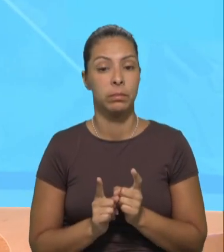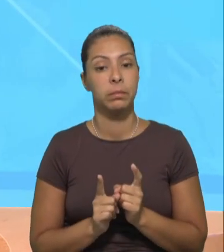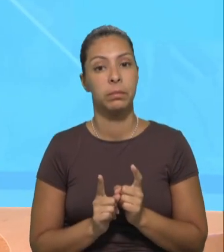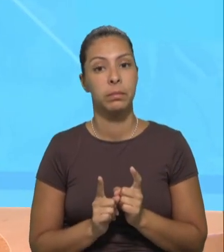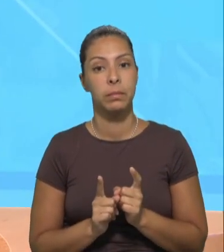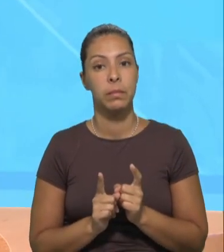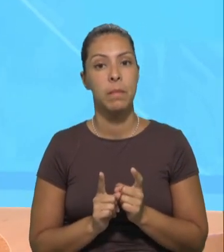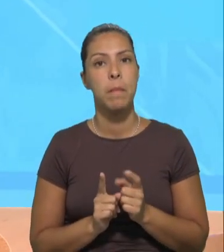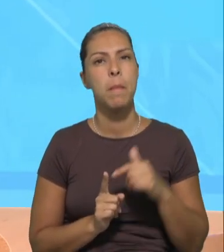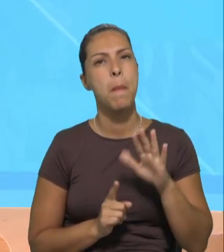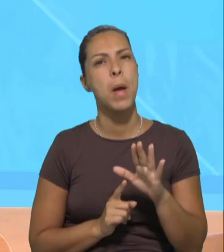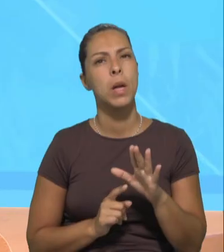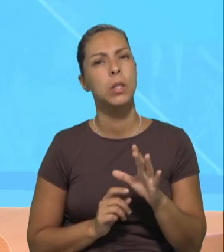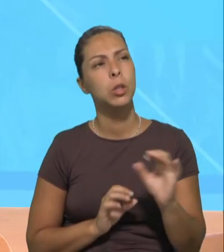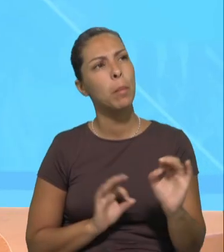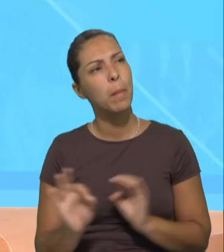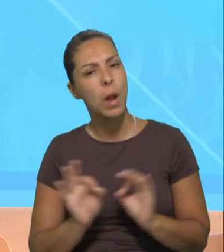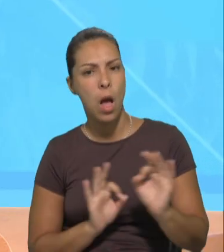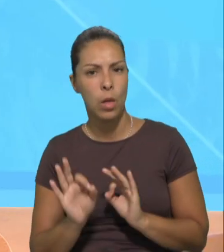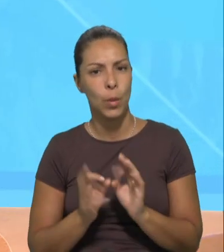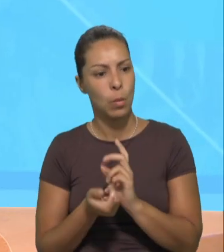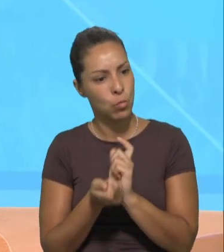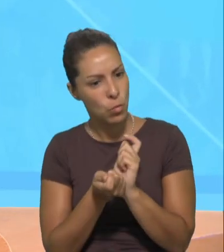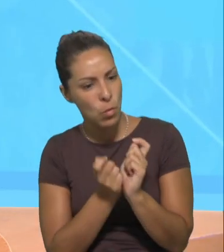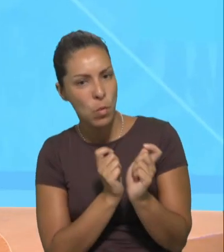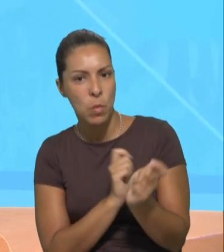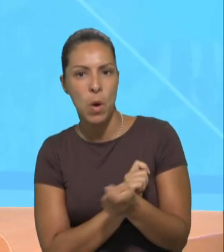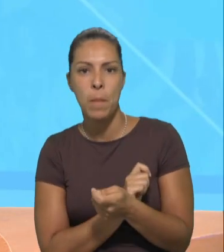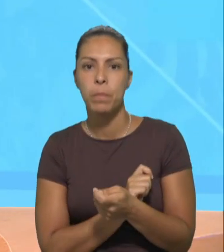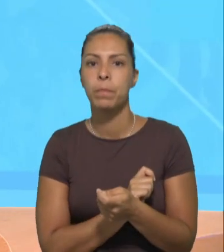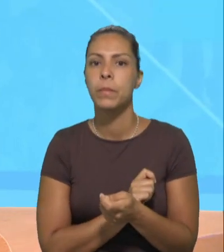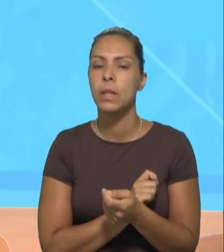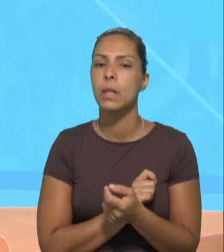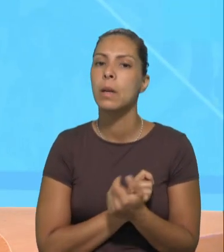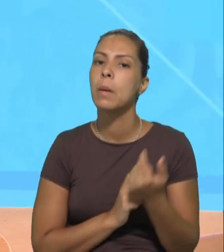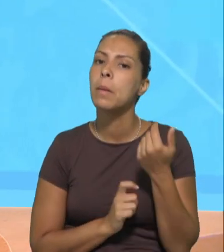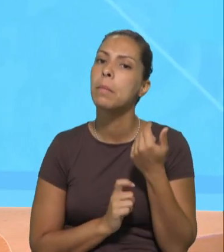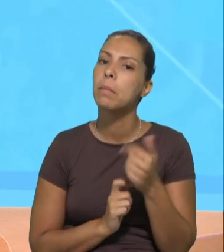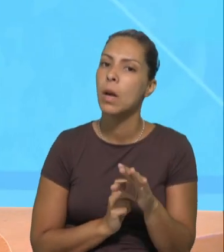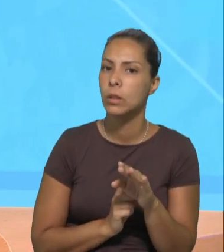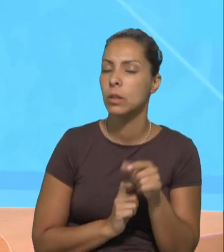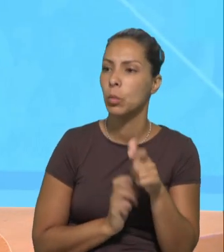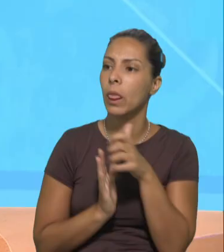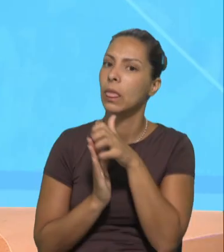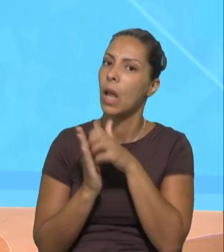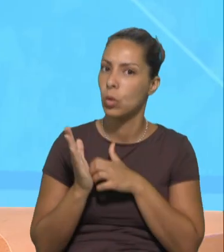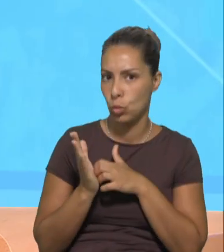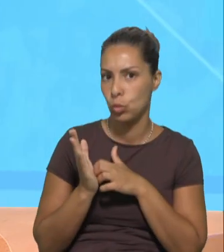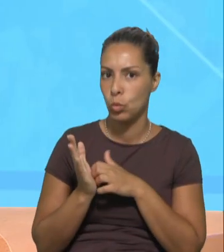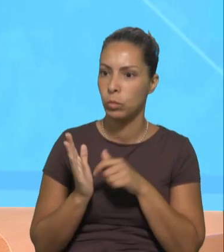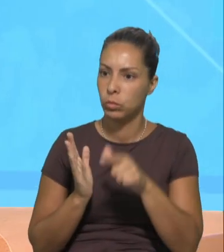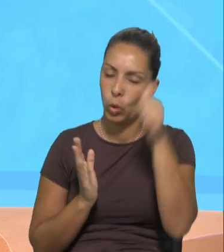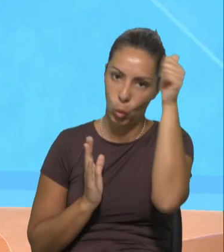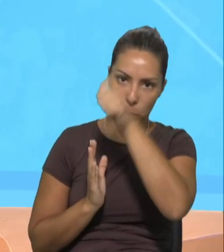mas preparados para a transformação. Gostava de pegar nisto, porque o conjunto dos textos neste domingo